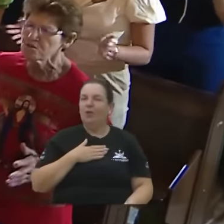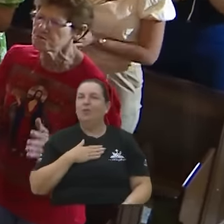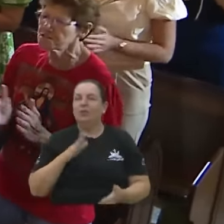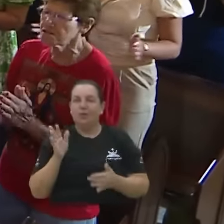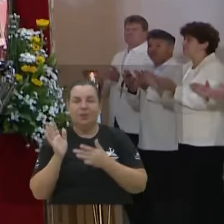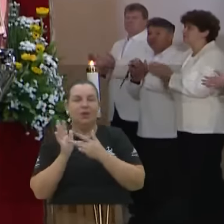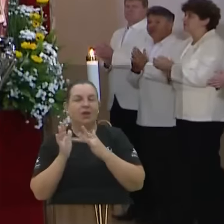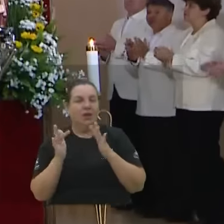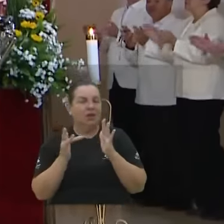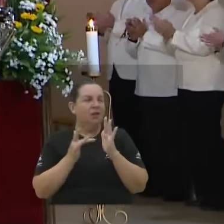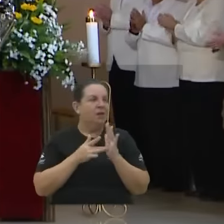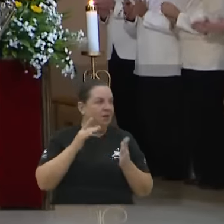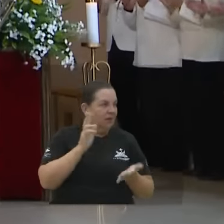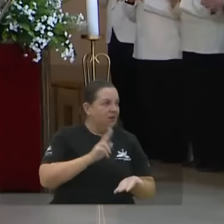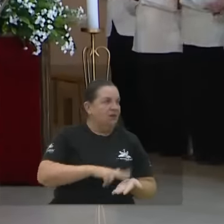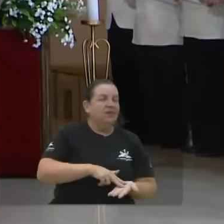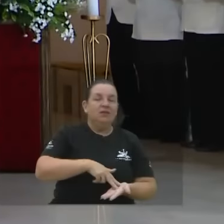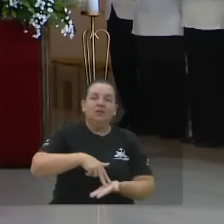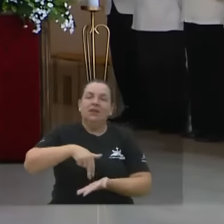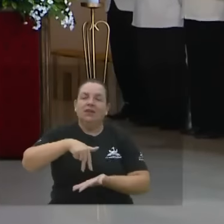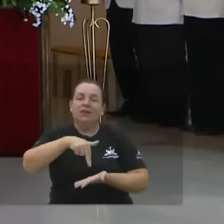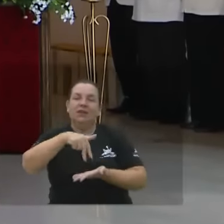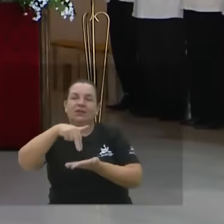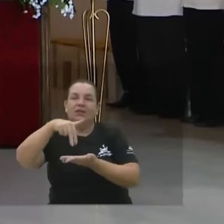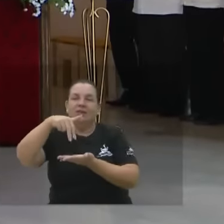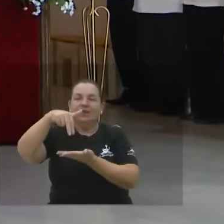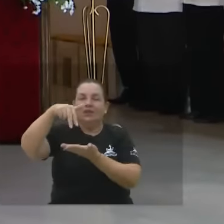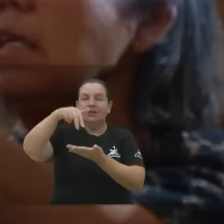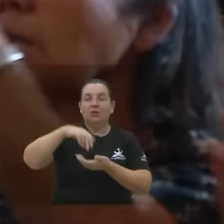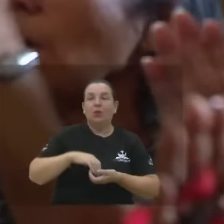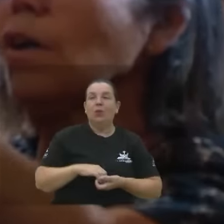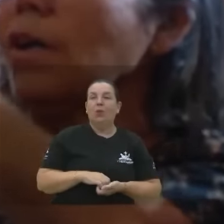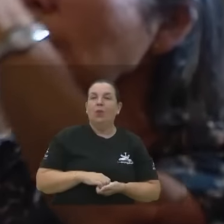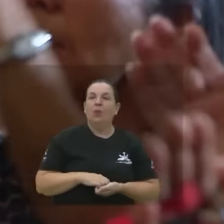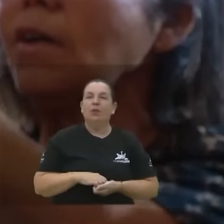entregou por mim, Jesus